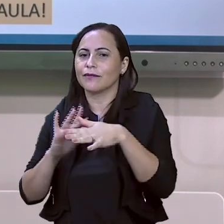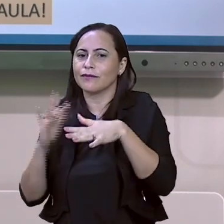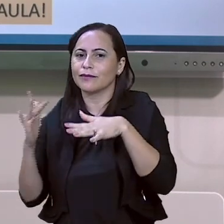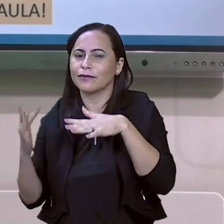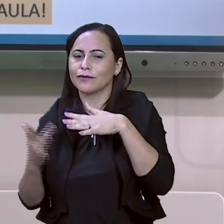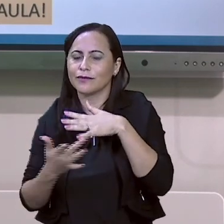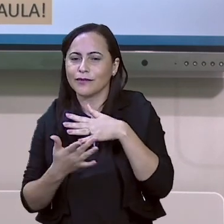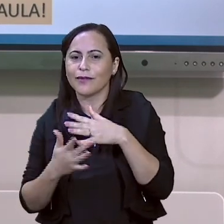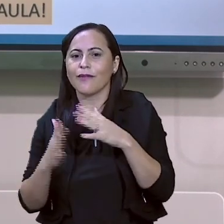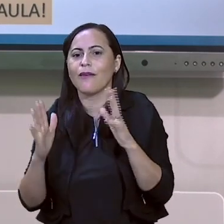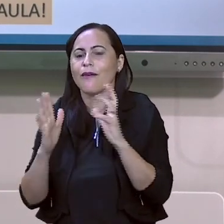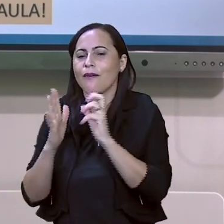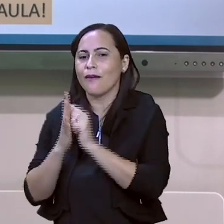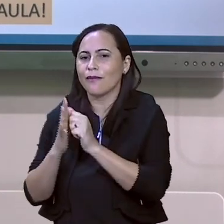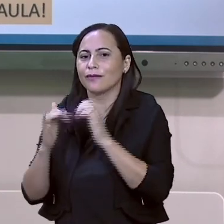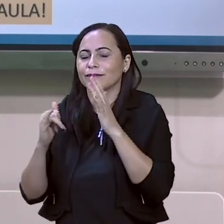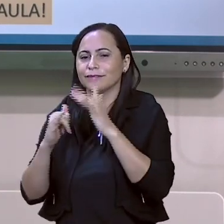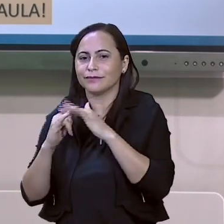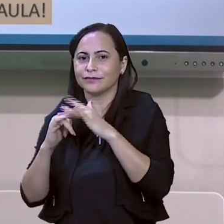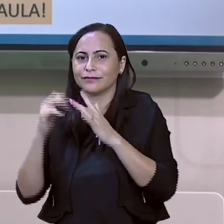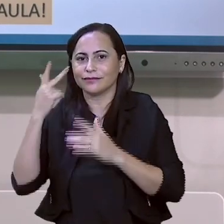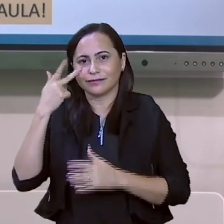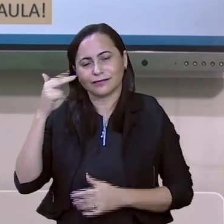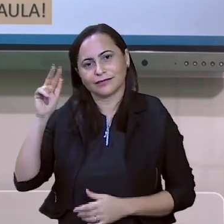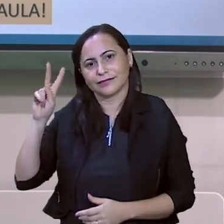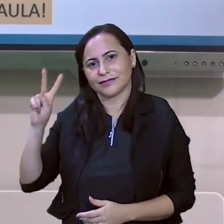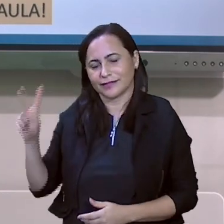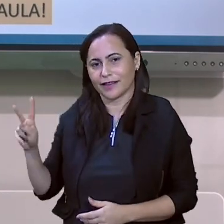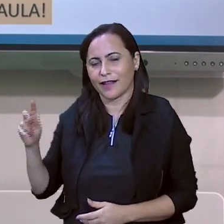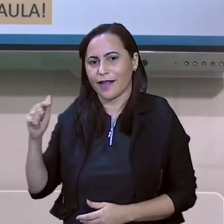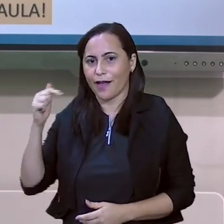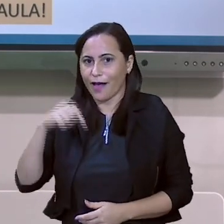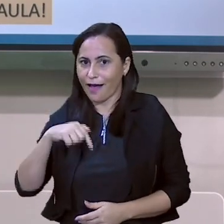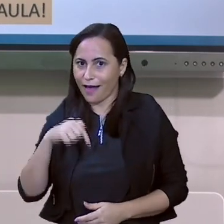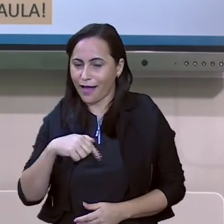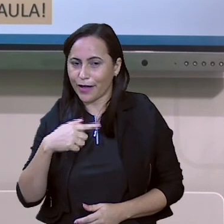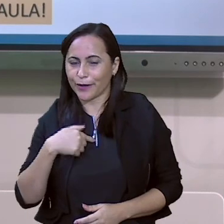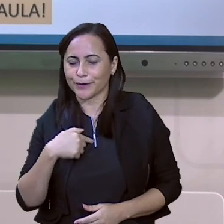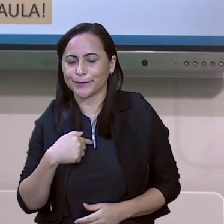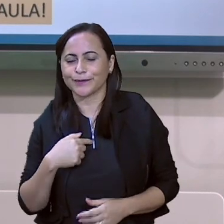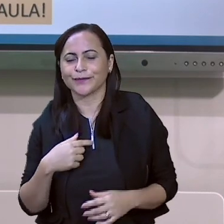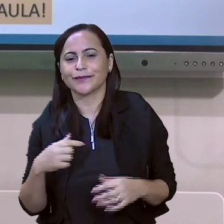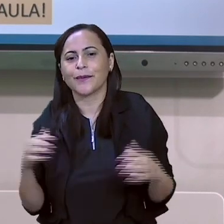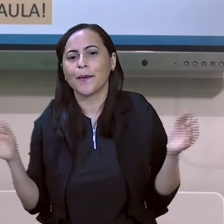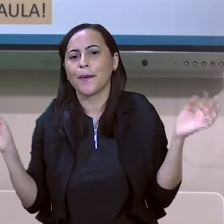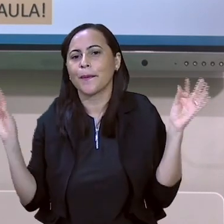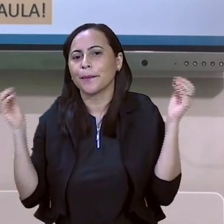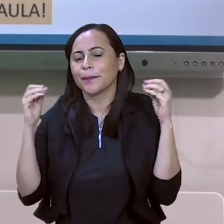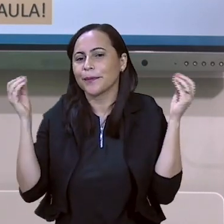YouTube e visitem as nossas redes sociais. Eu fico por aqui. Beijo no